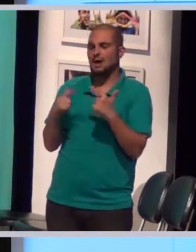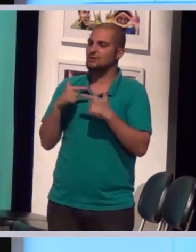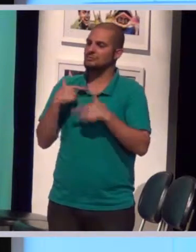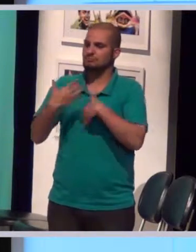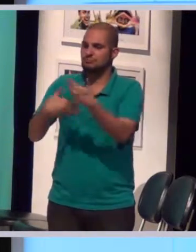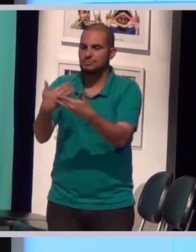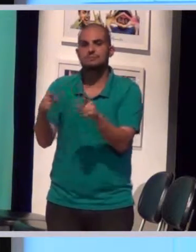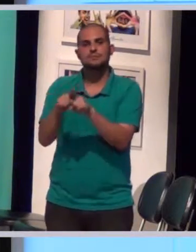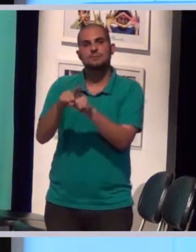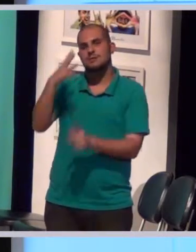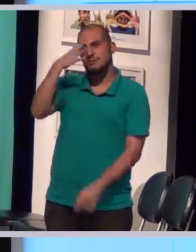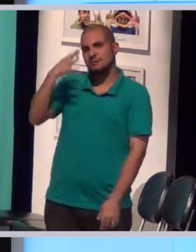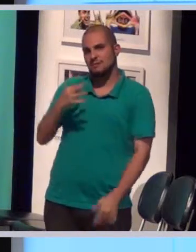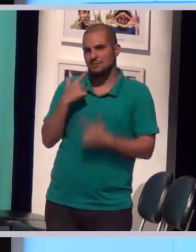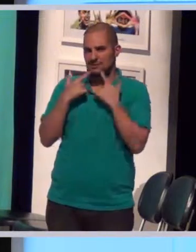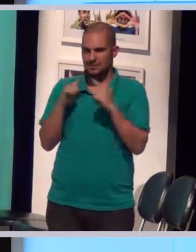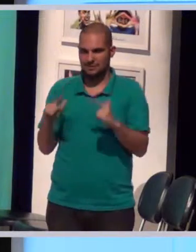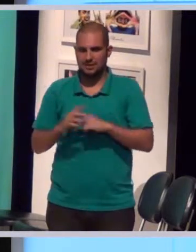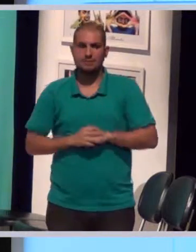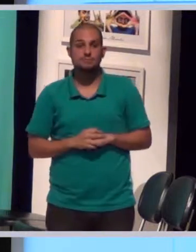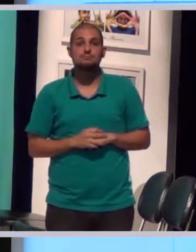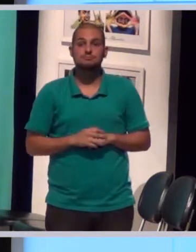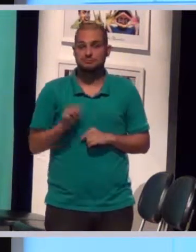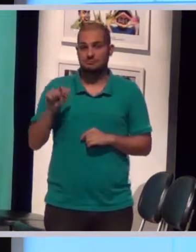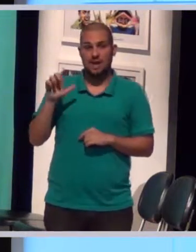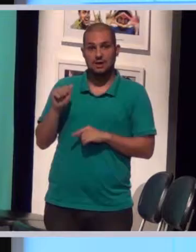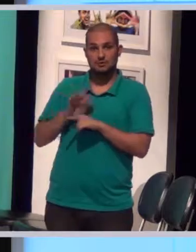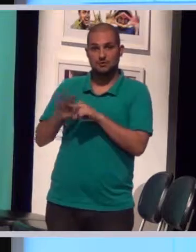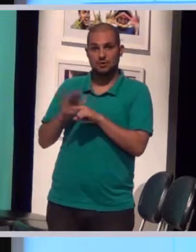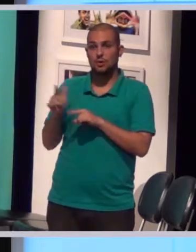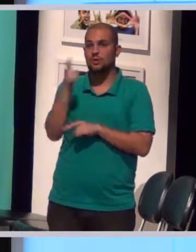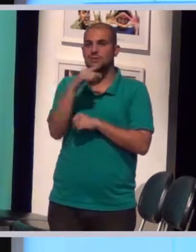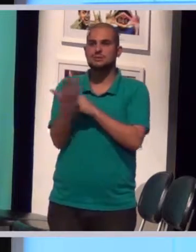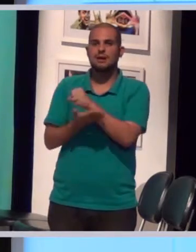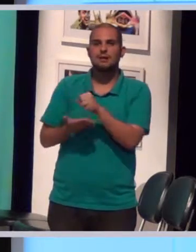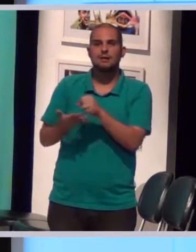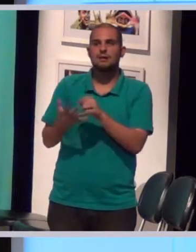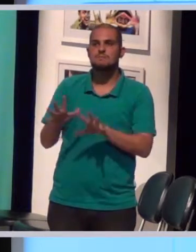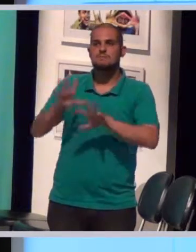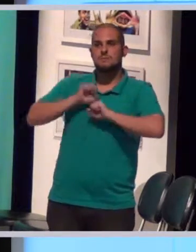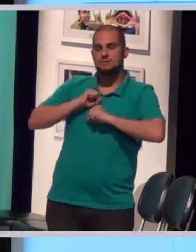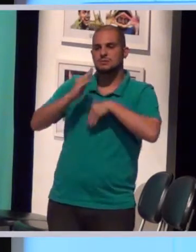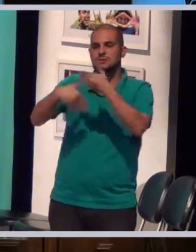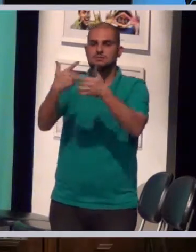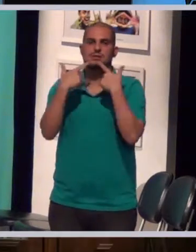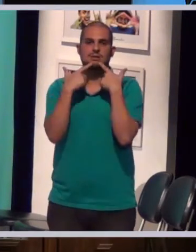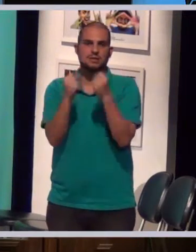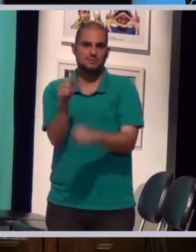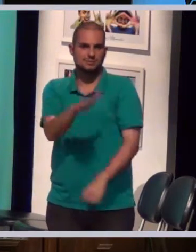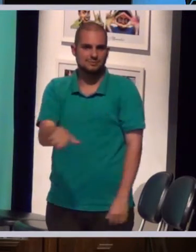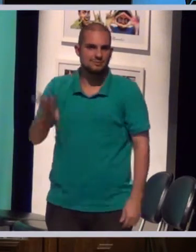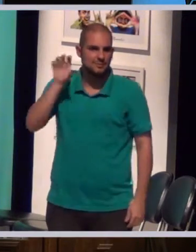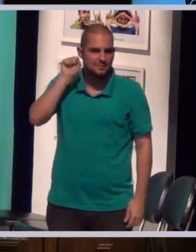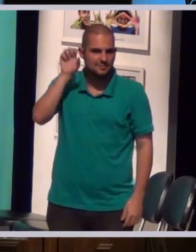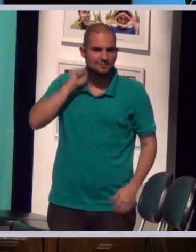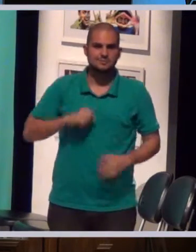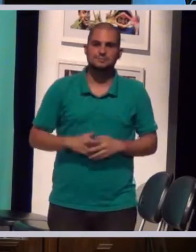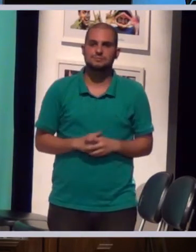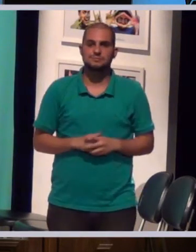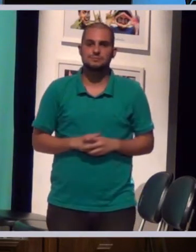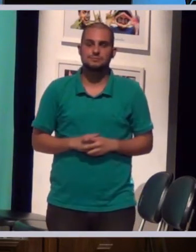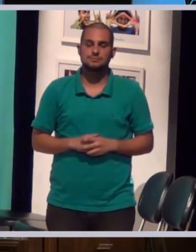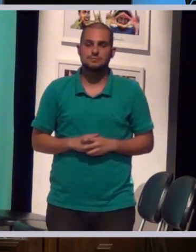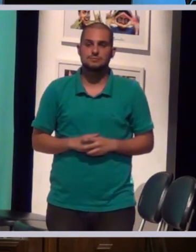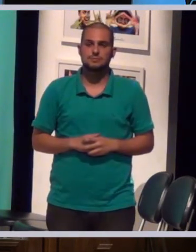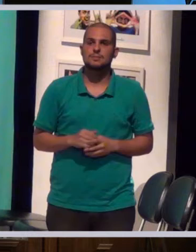de linguagem. É ela que embasa todo o desenvolvimento linguístico da criança ouvinte. E aí